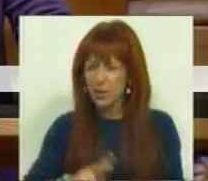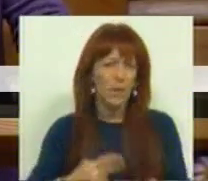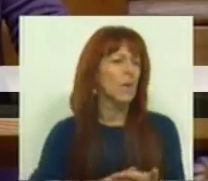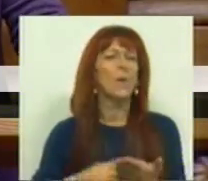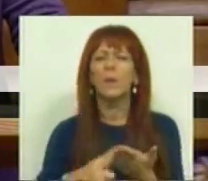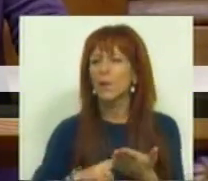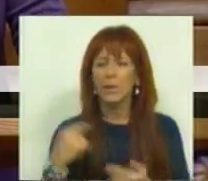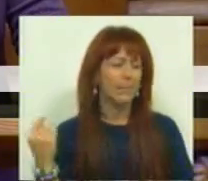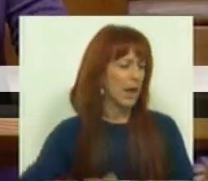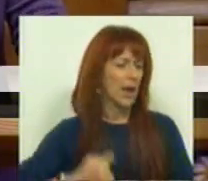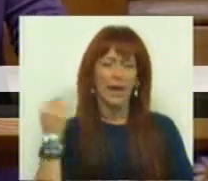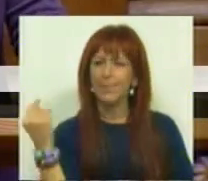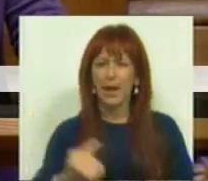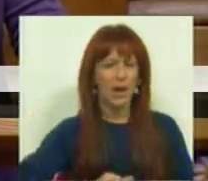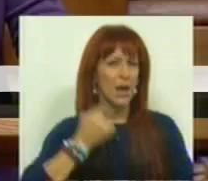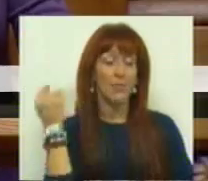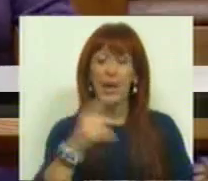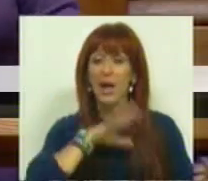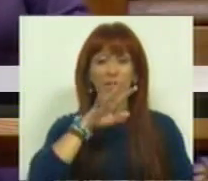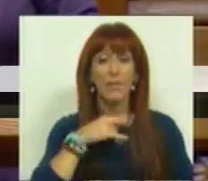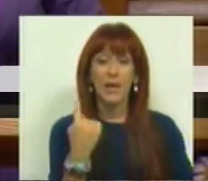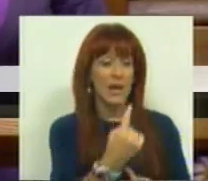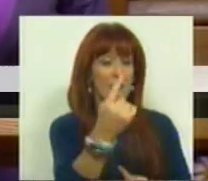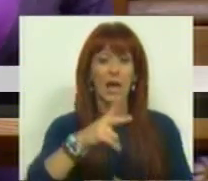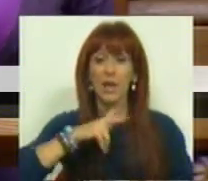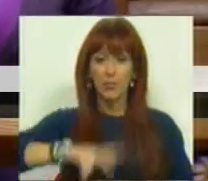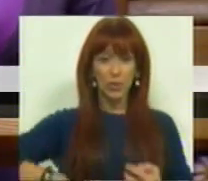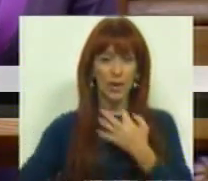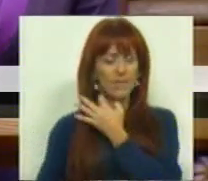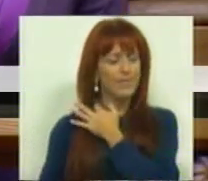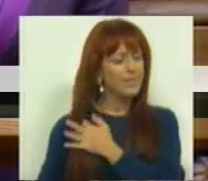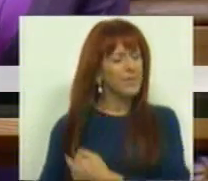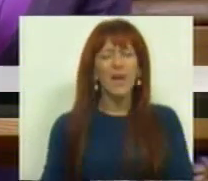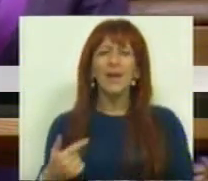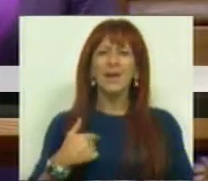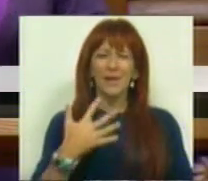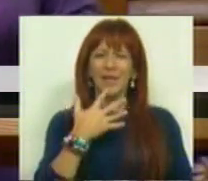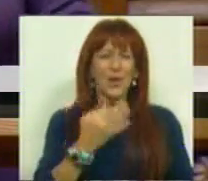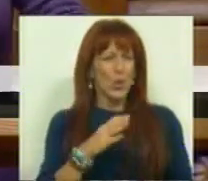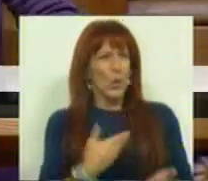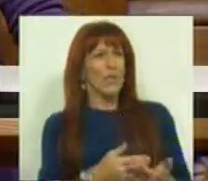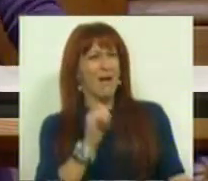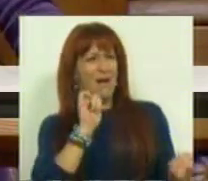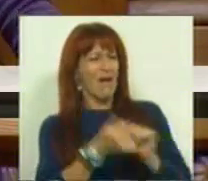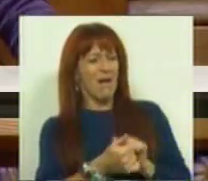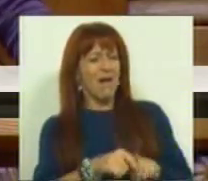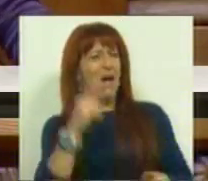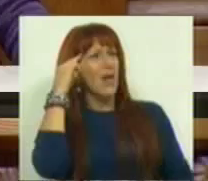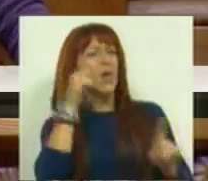pesadelo diário de cada família portuguesa. Nem sequer convencem já os